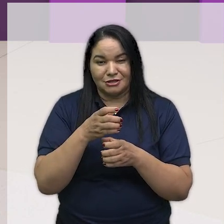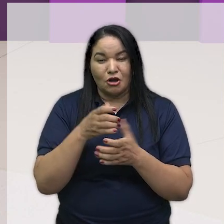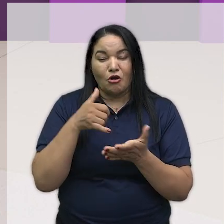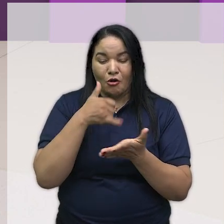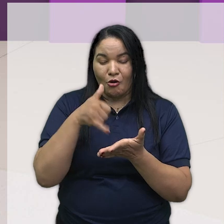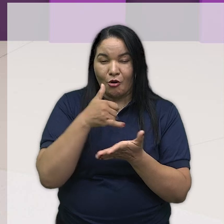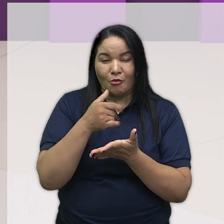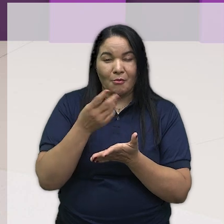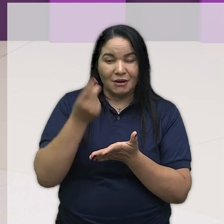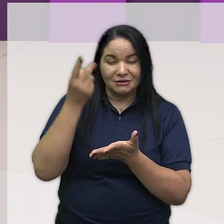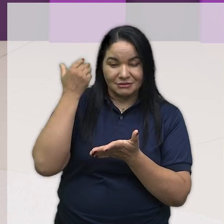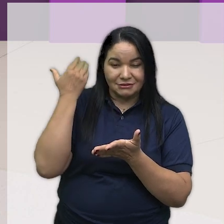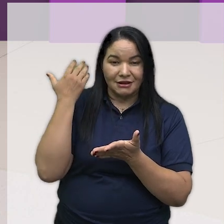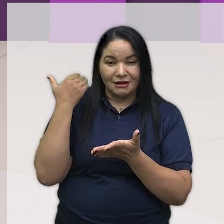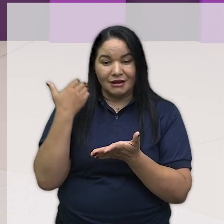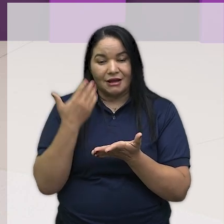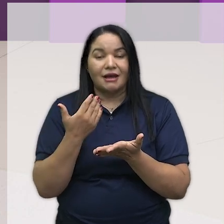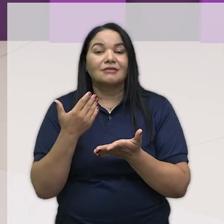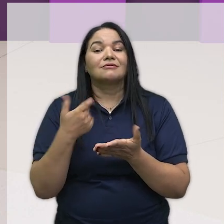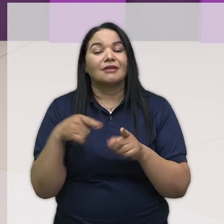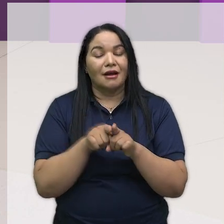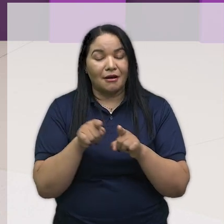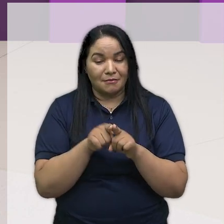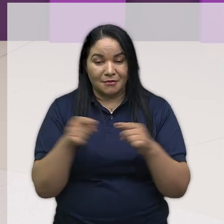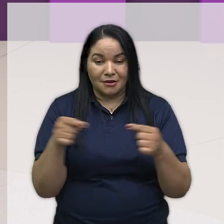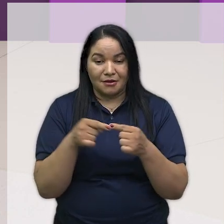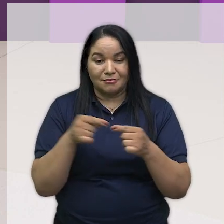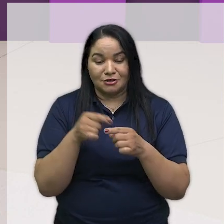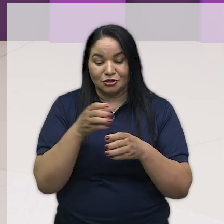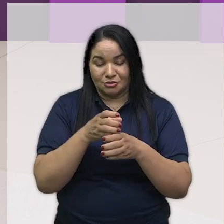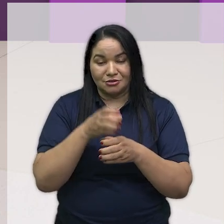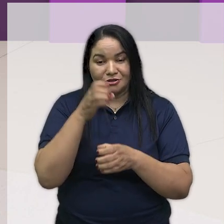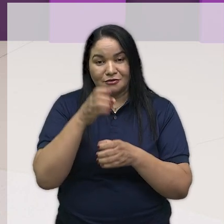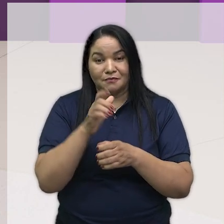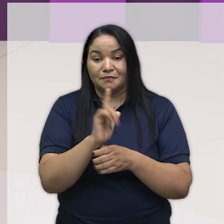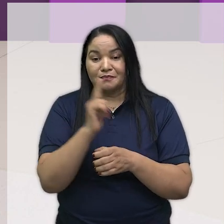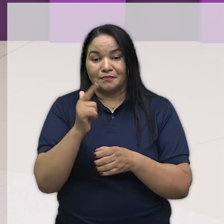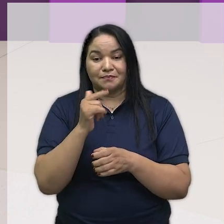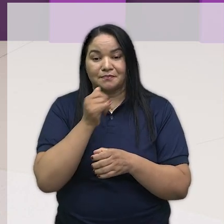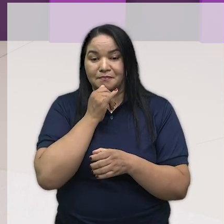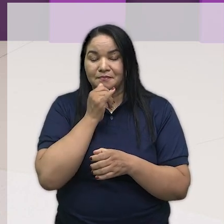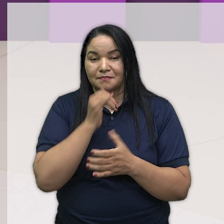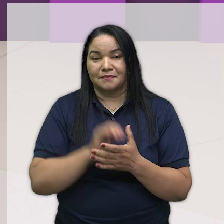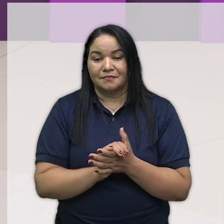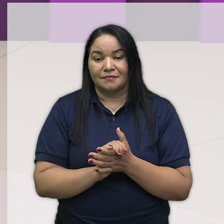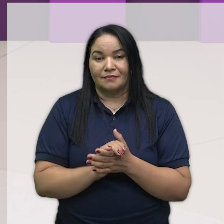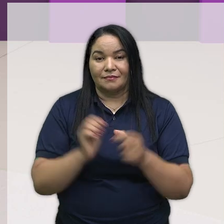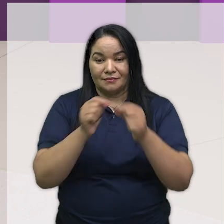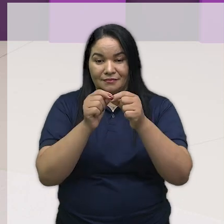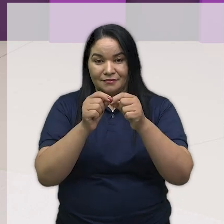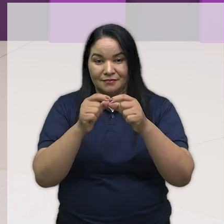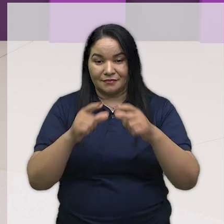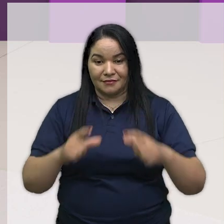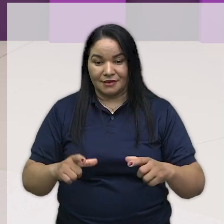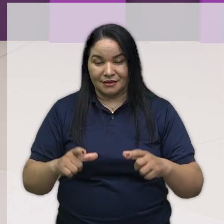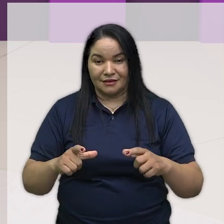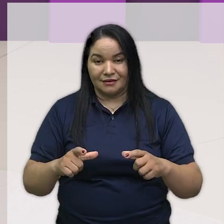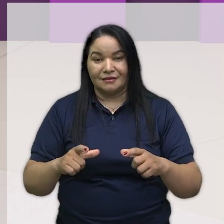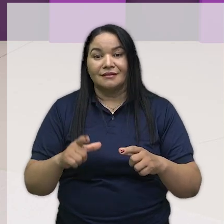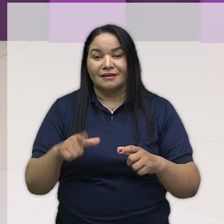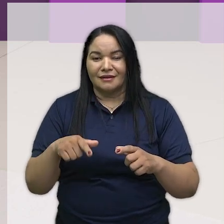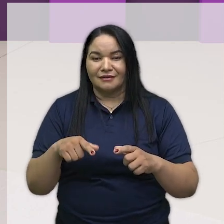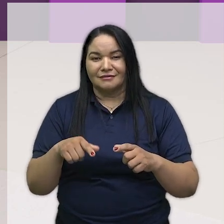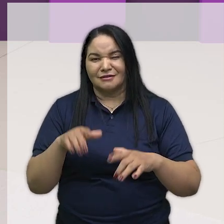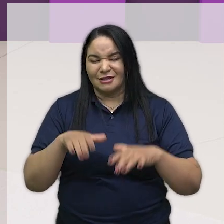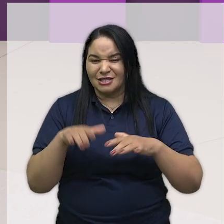óleo também tem o formato cilíndrico, ok? Outro exemplo, temos o cone, né? Quem que